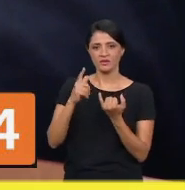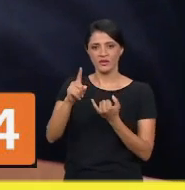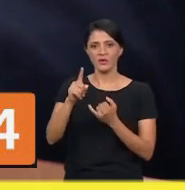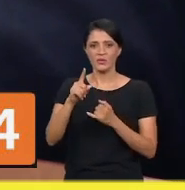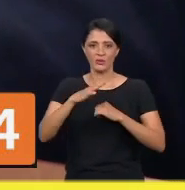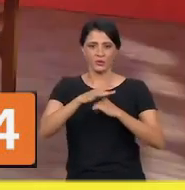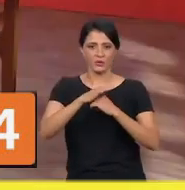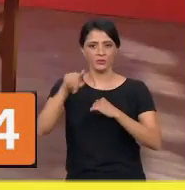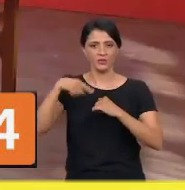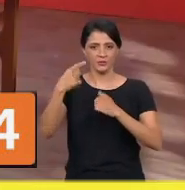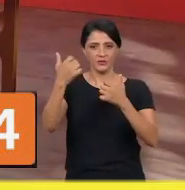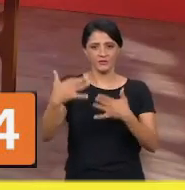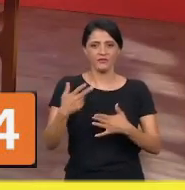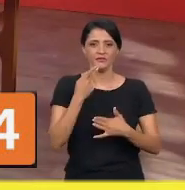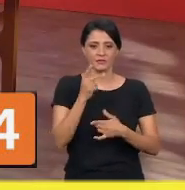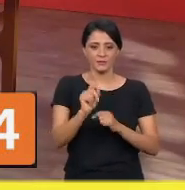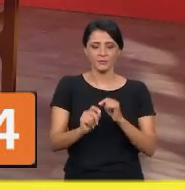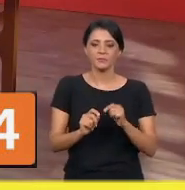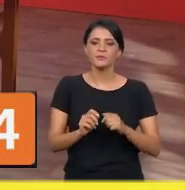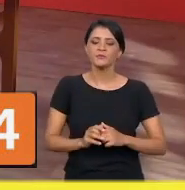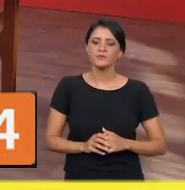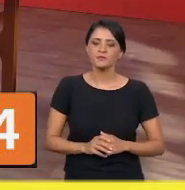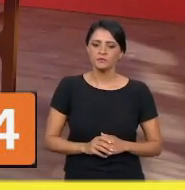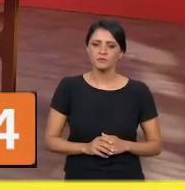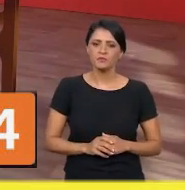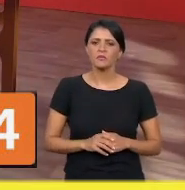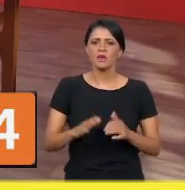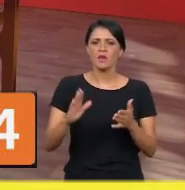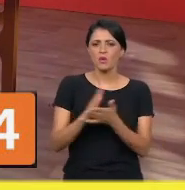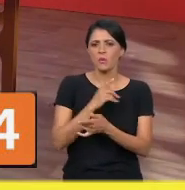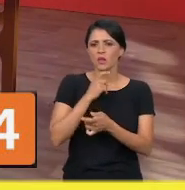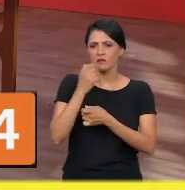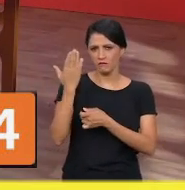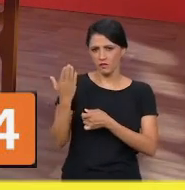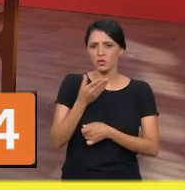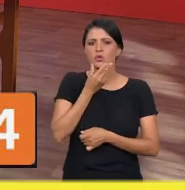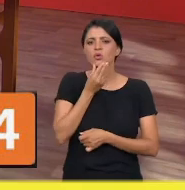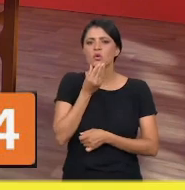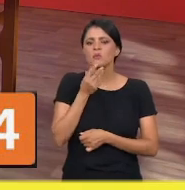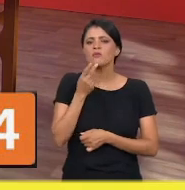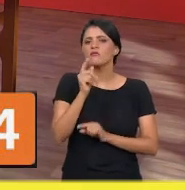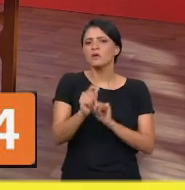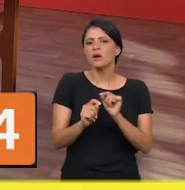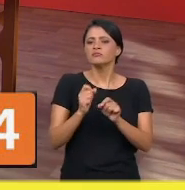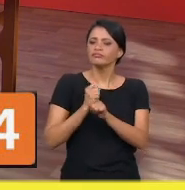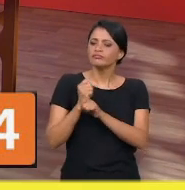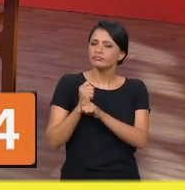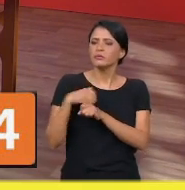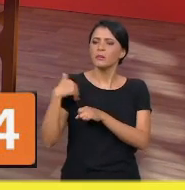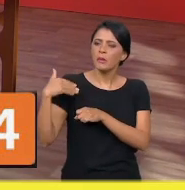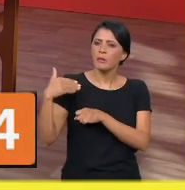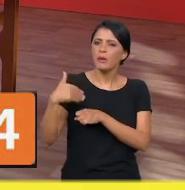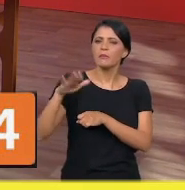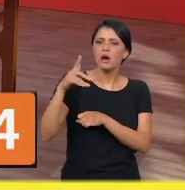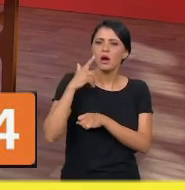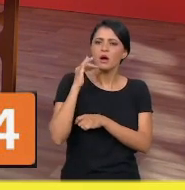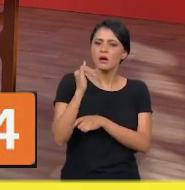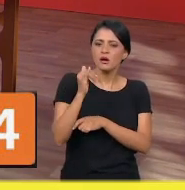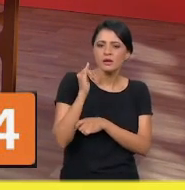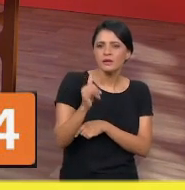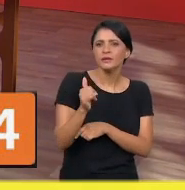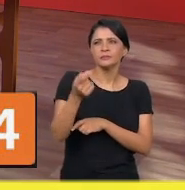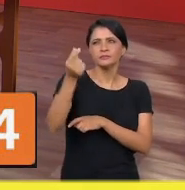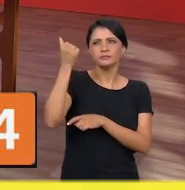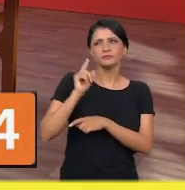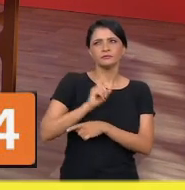Depois a gente vai falar sobre isso. Eu já vi algumas entrevistas dele que ele fala que, nos últimos tempos, acho que ele vem falando mais. Isso eu não tinha visto coisas mais